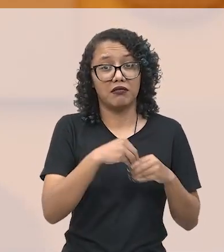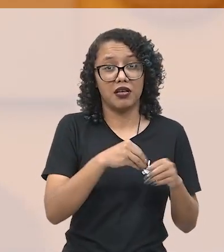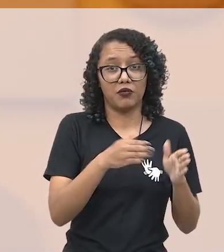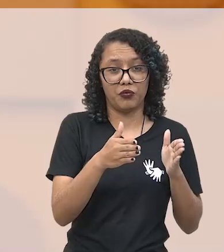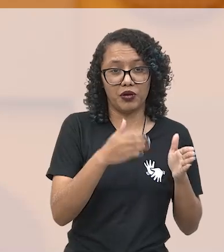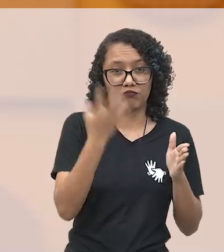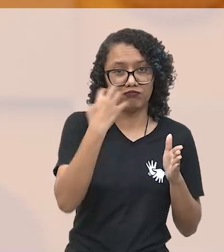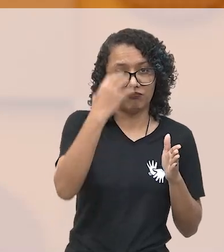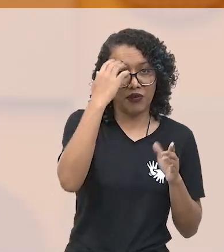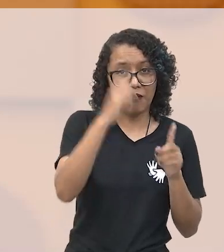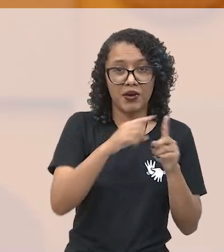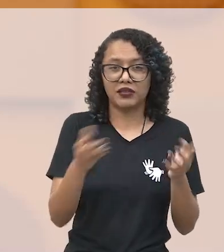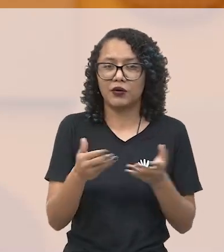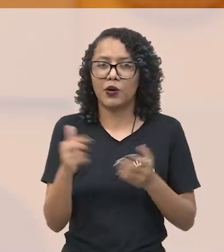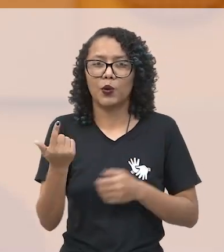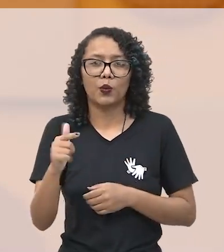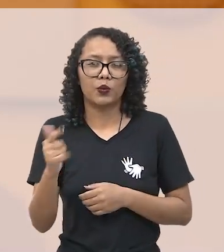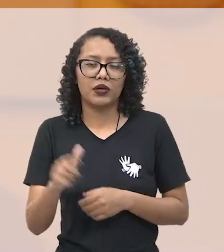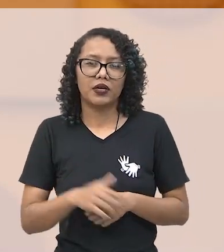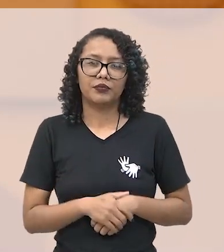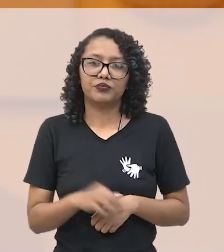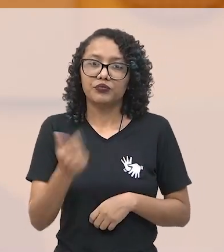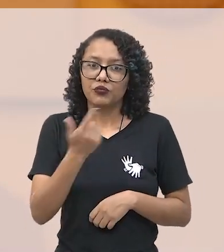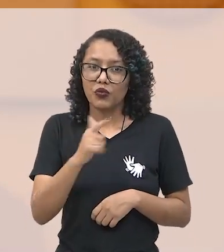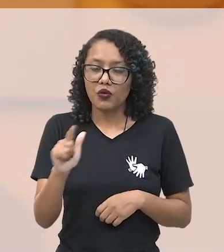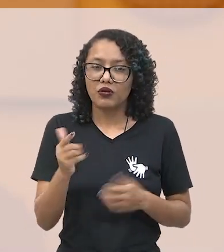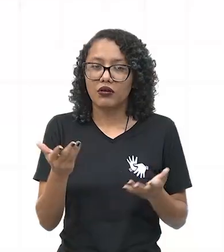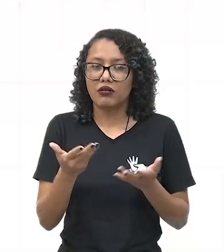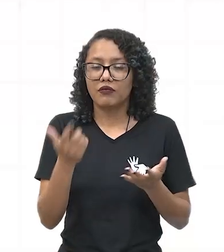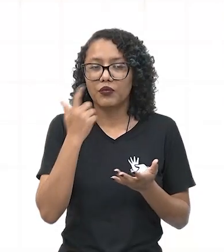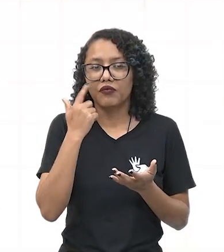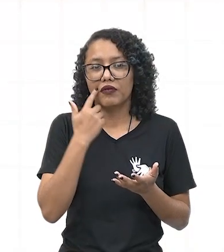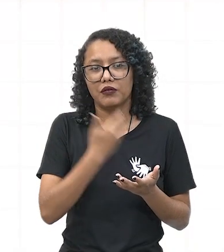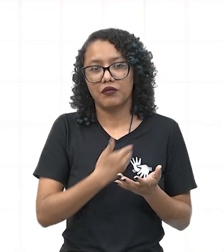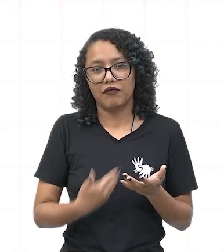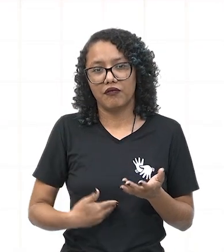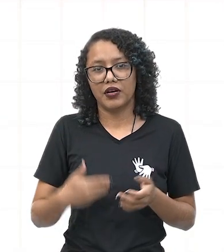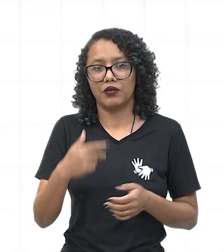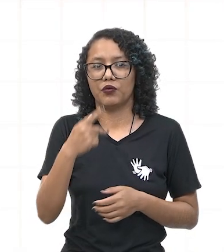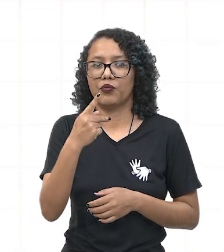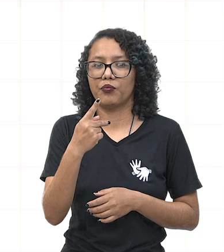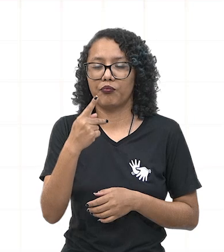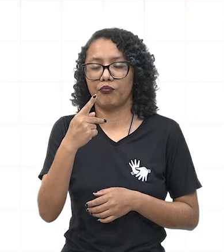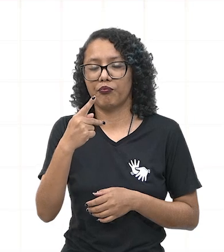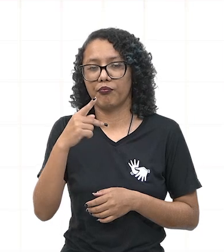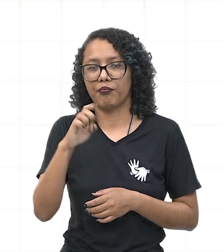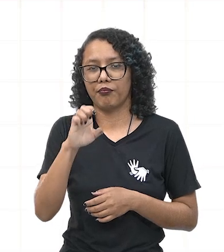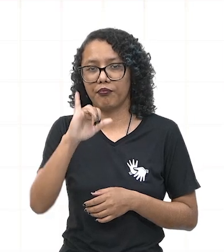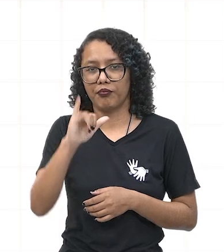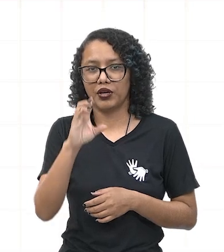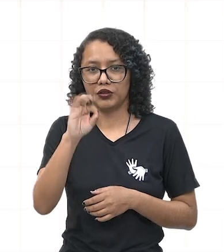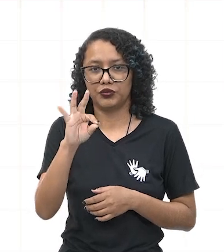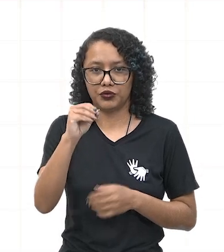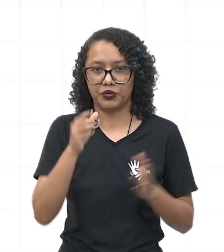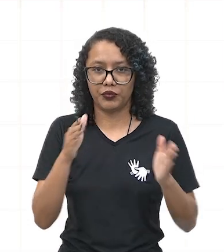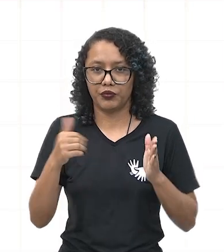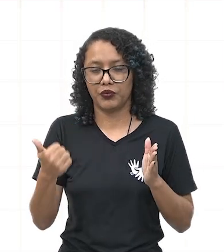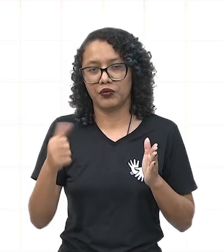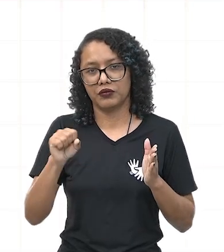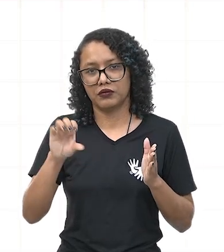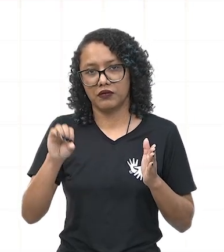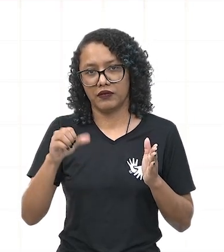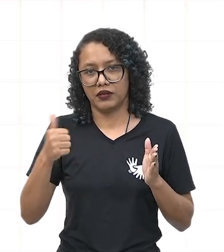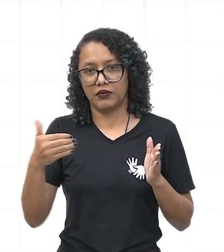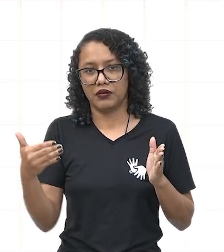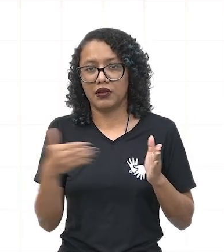texto, vamos conhecer agora o governo de Floriano Peixoto, que vai começar em 1891 e vai